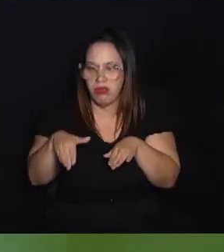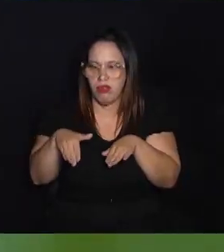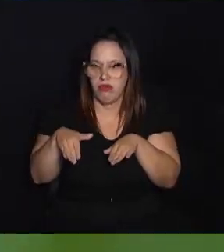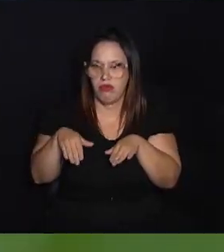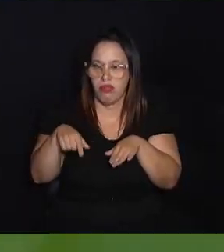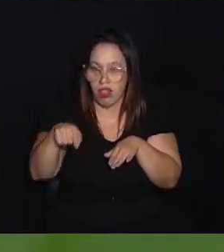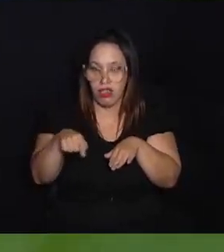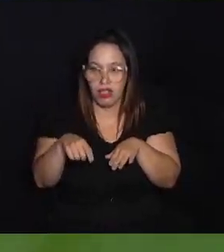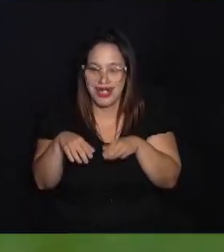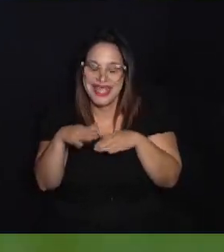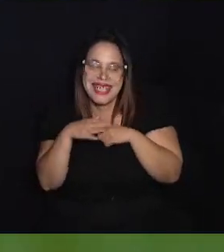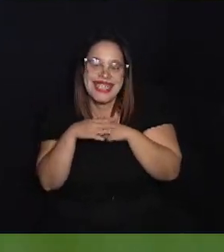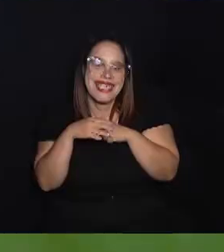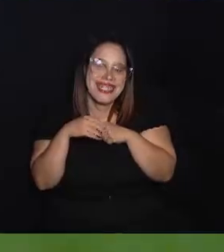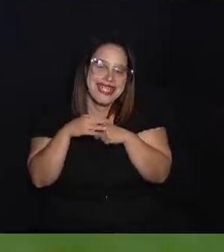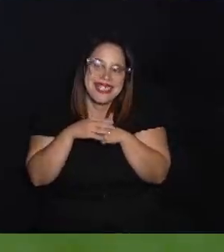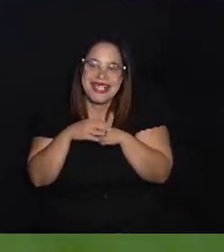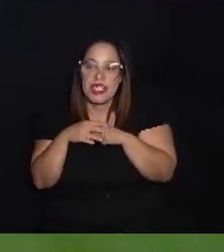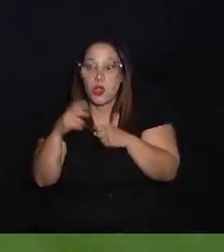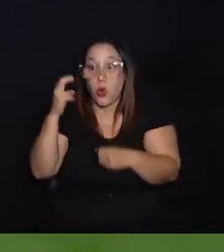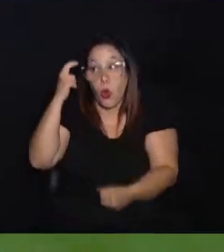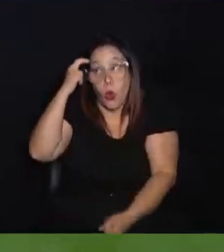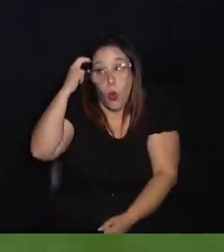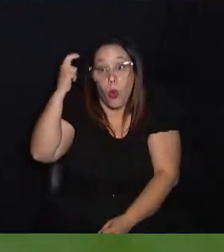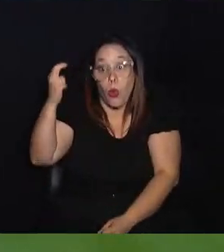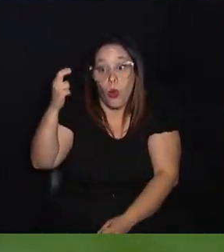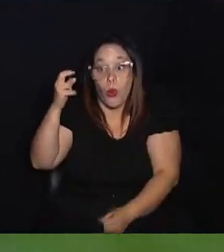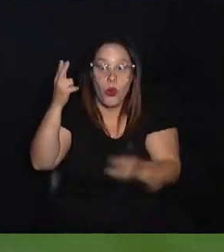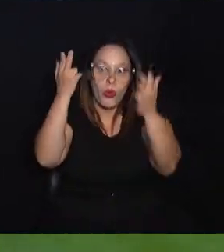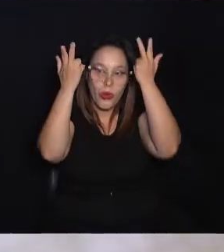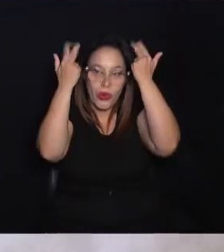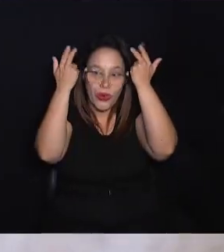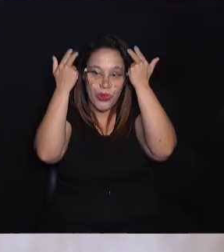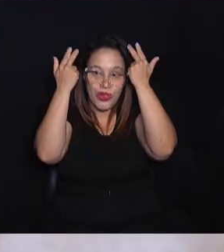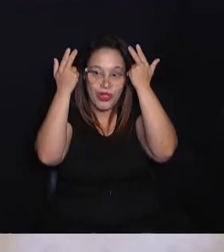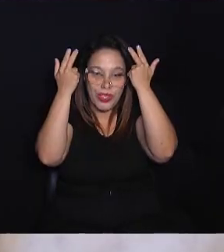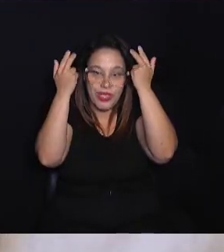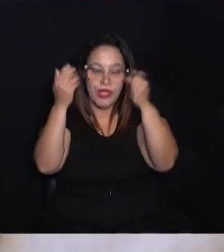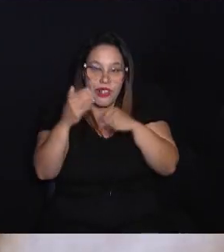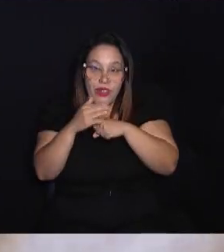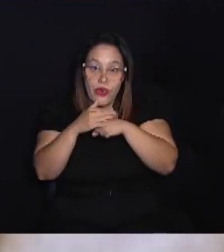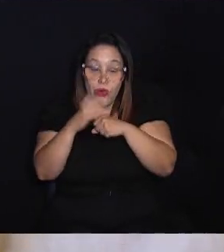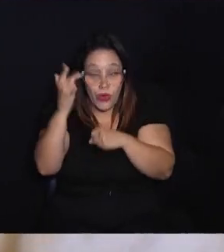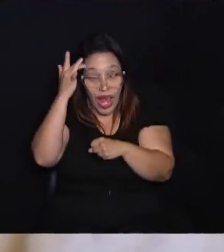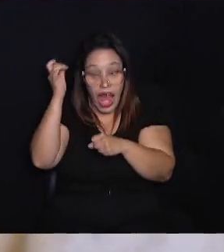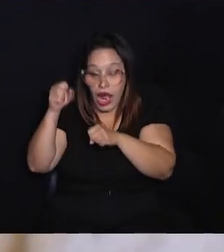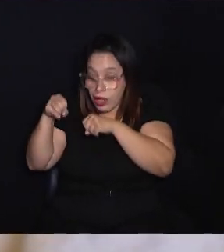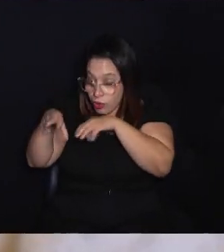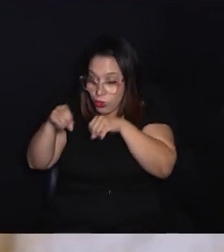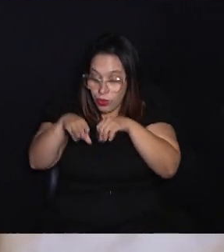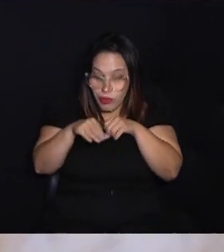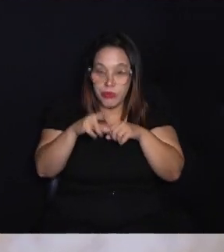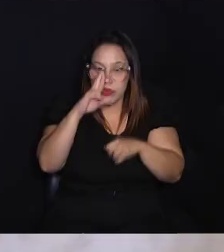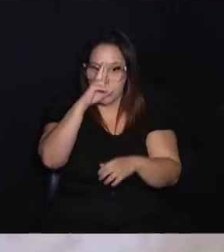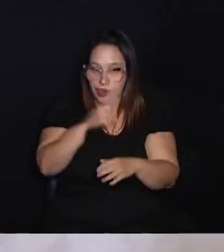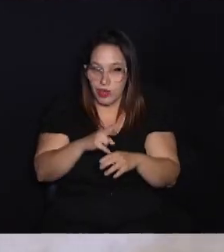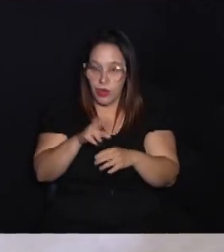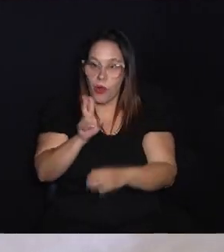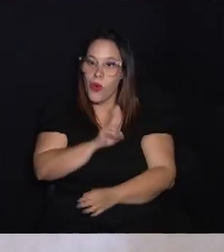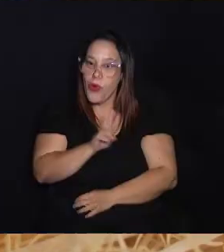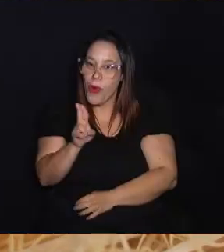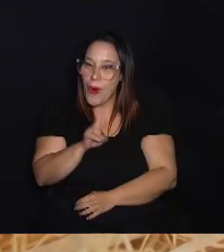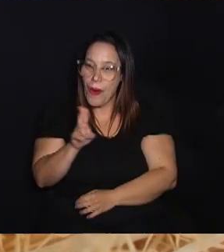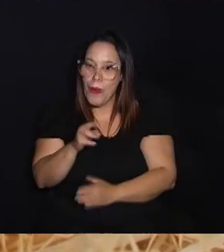Tá? Carismáticos, bastante inteligentes, os coelhos são fáceis de serem adestrados, podendo reconhecer o próprio nome e